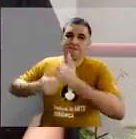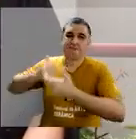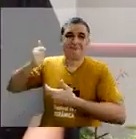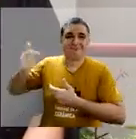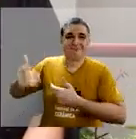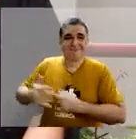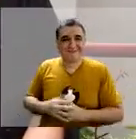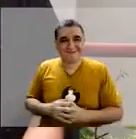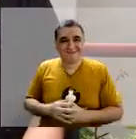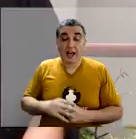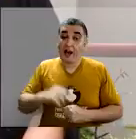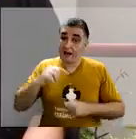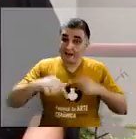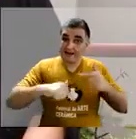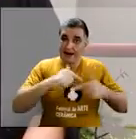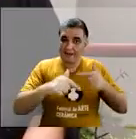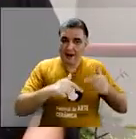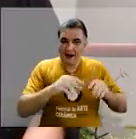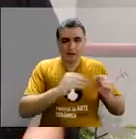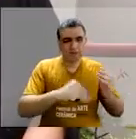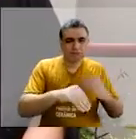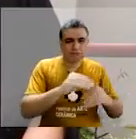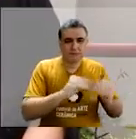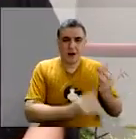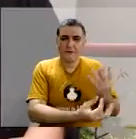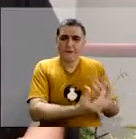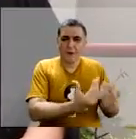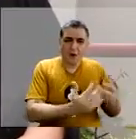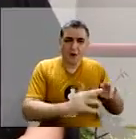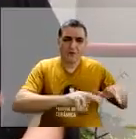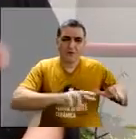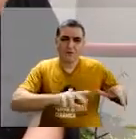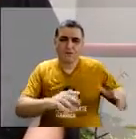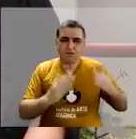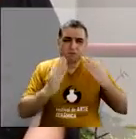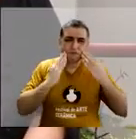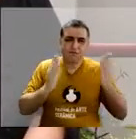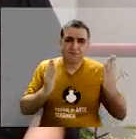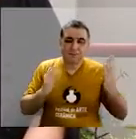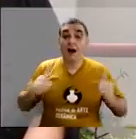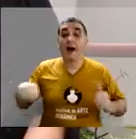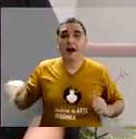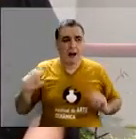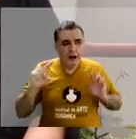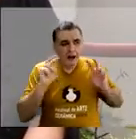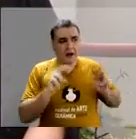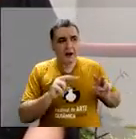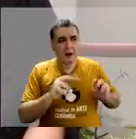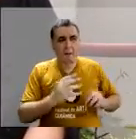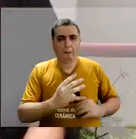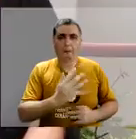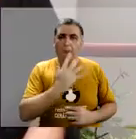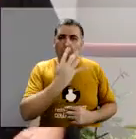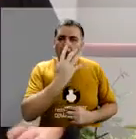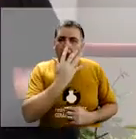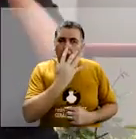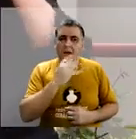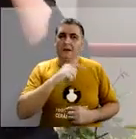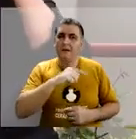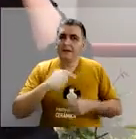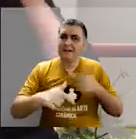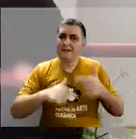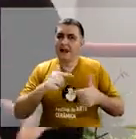a nossa queima, já saem também com outra impressão. Elas valorizam mais a cerâmica,